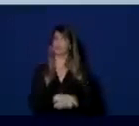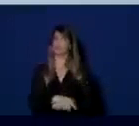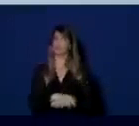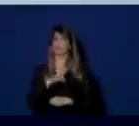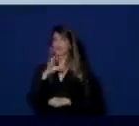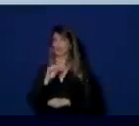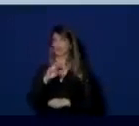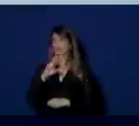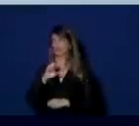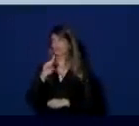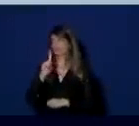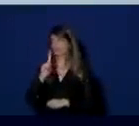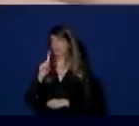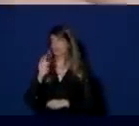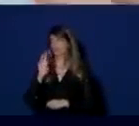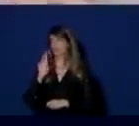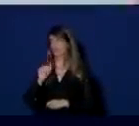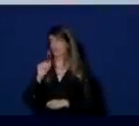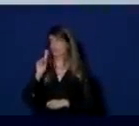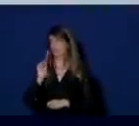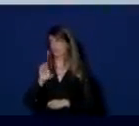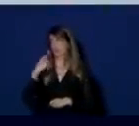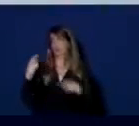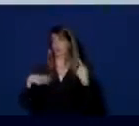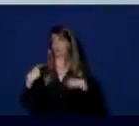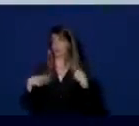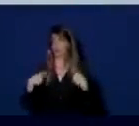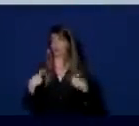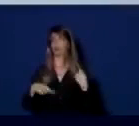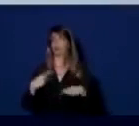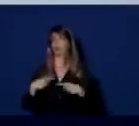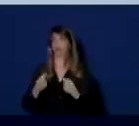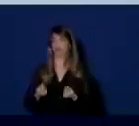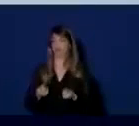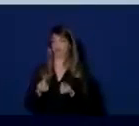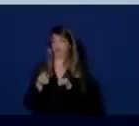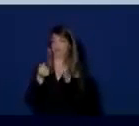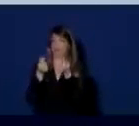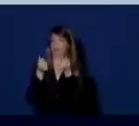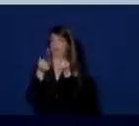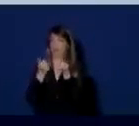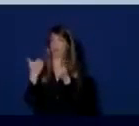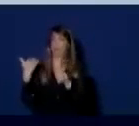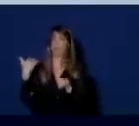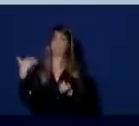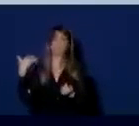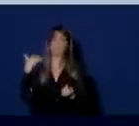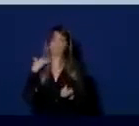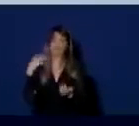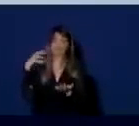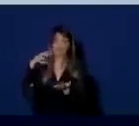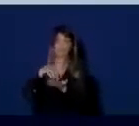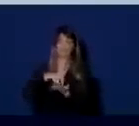carry trade, uma vez que a política monetária dos bancos centrais